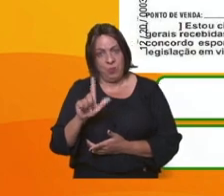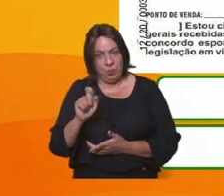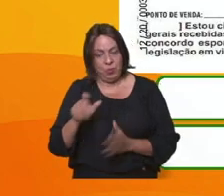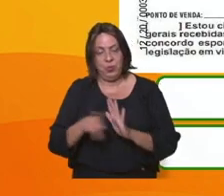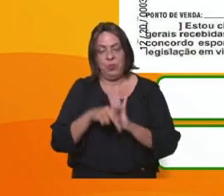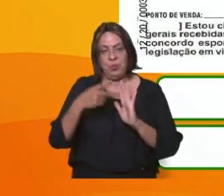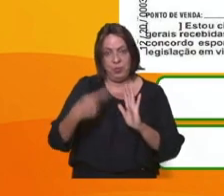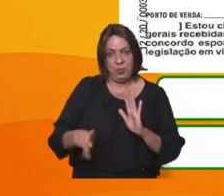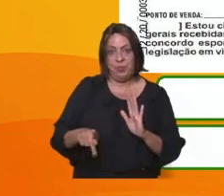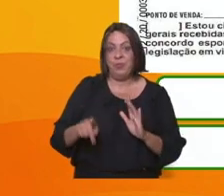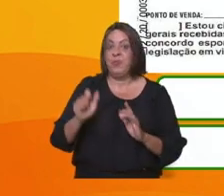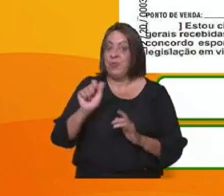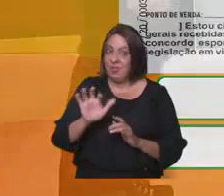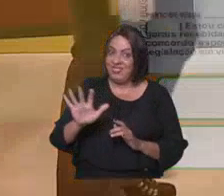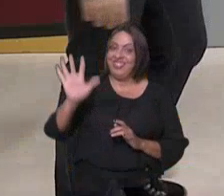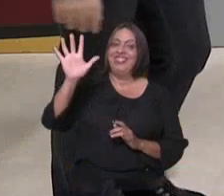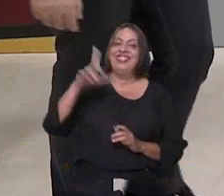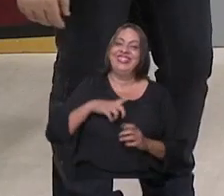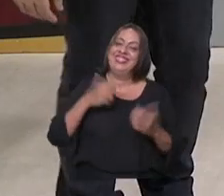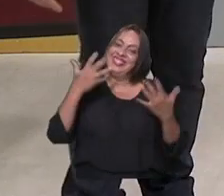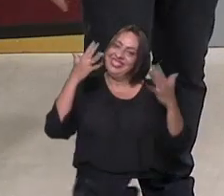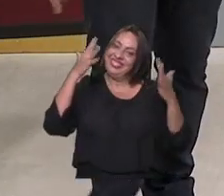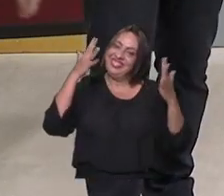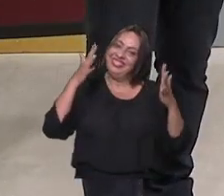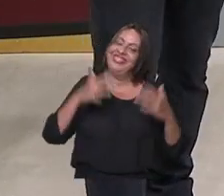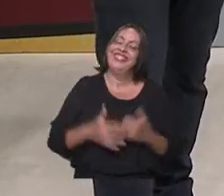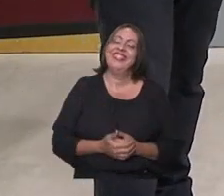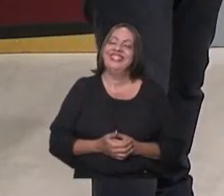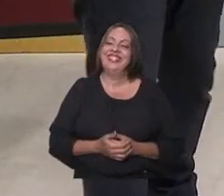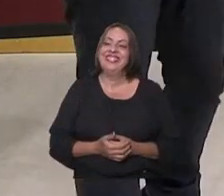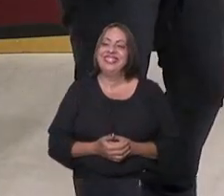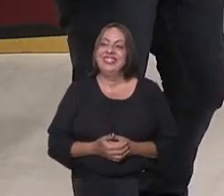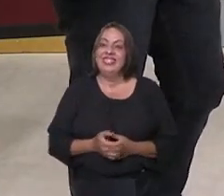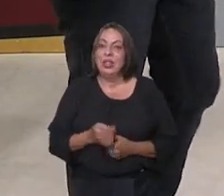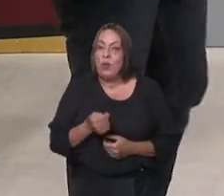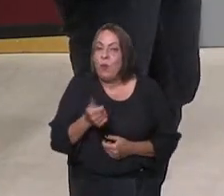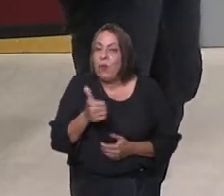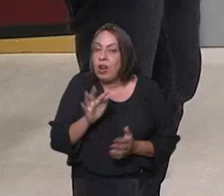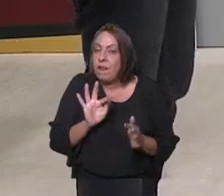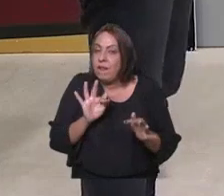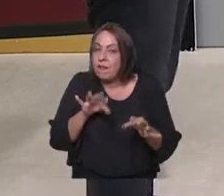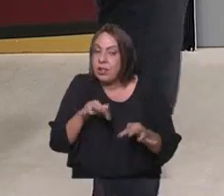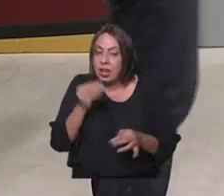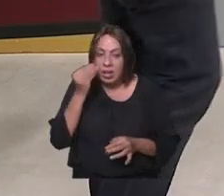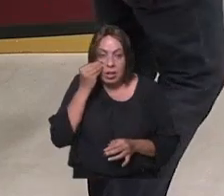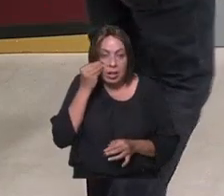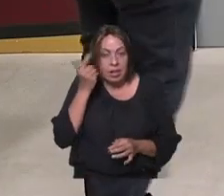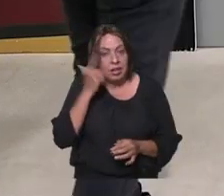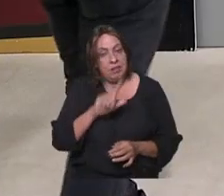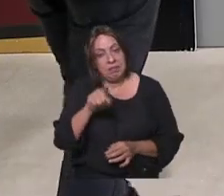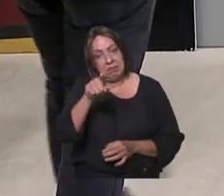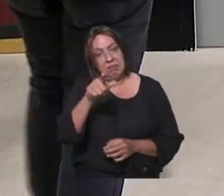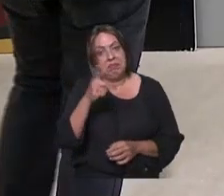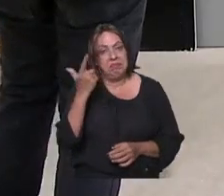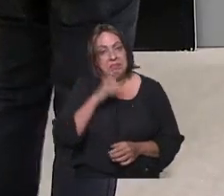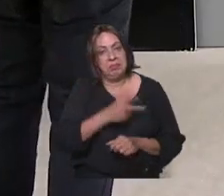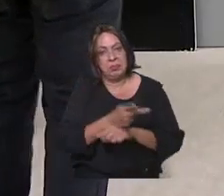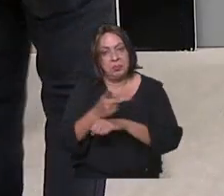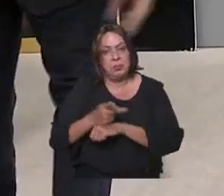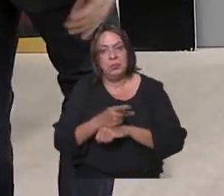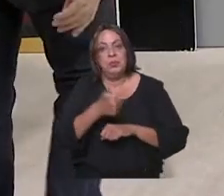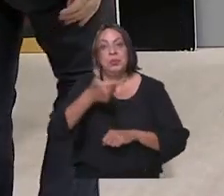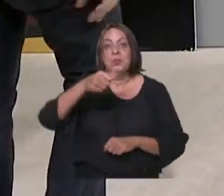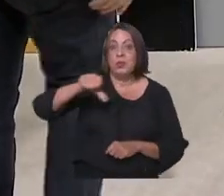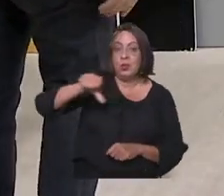mercado Regional Lagarto. Leôncio, parabéns! Tá quase no finzinho, mas ainda dá tempo de você levar o seu prêmio, hein?